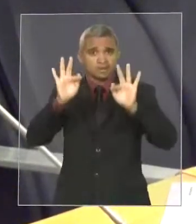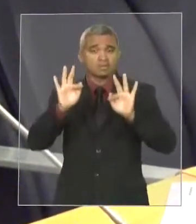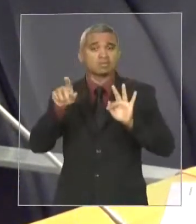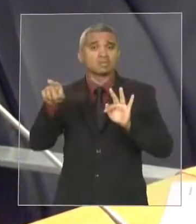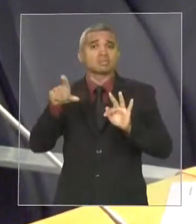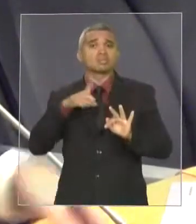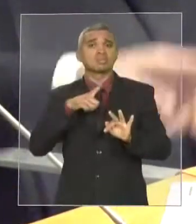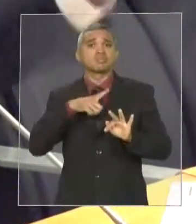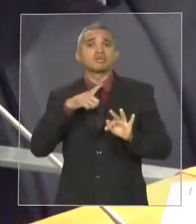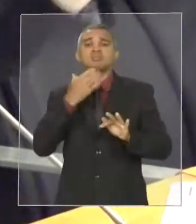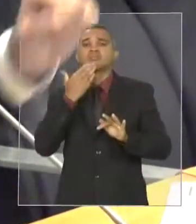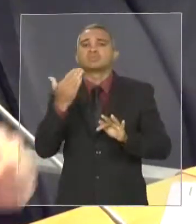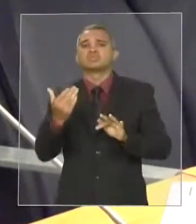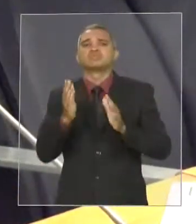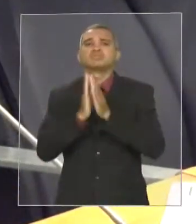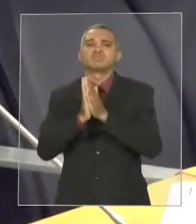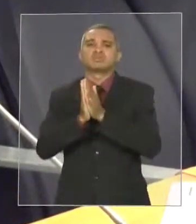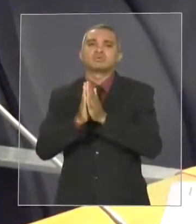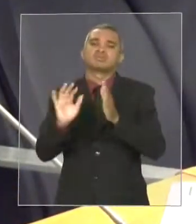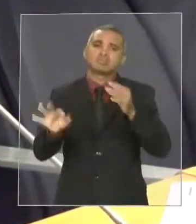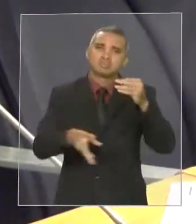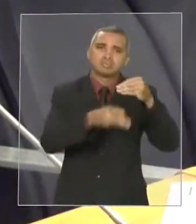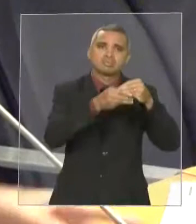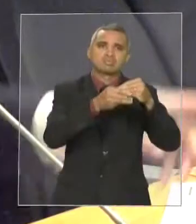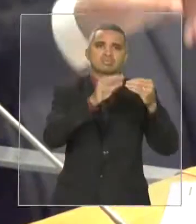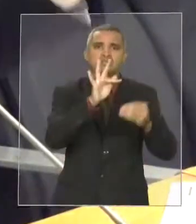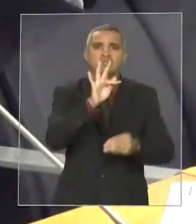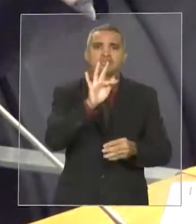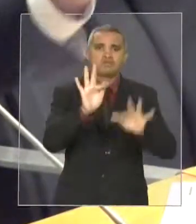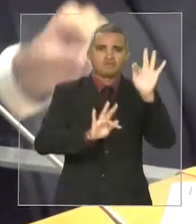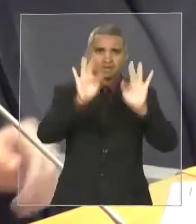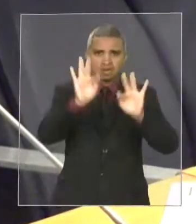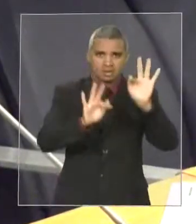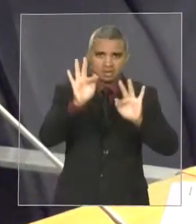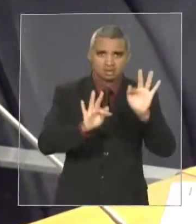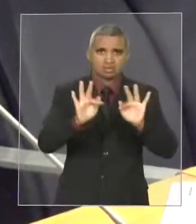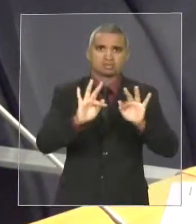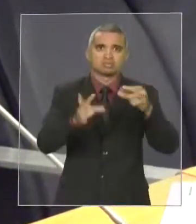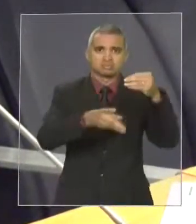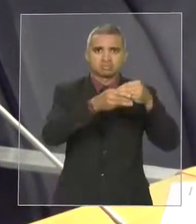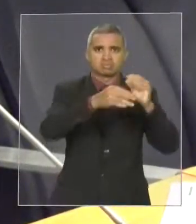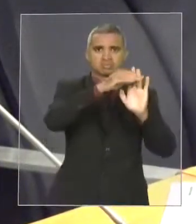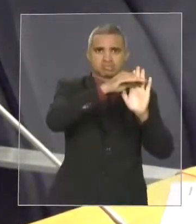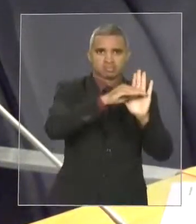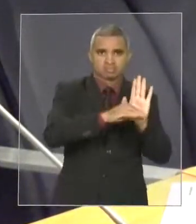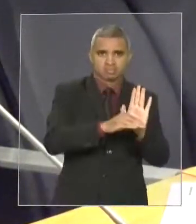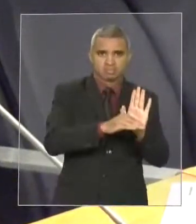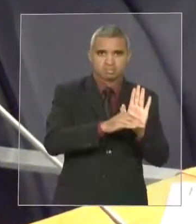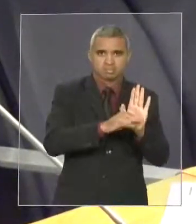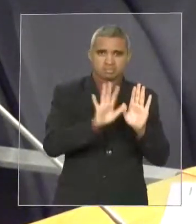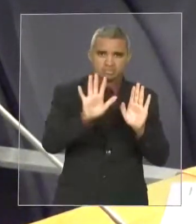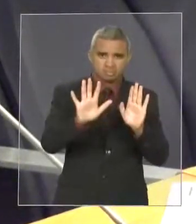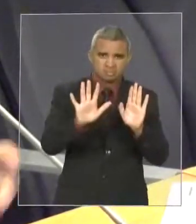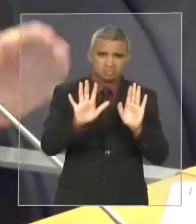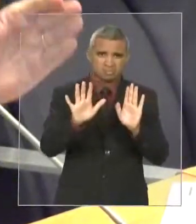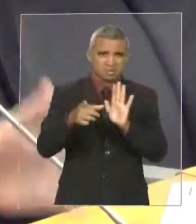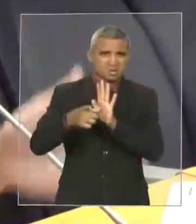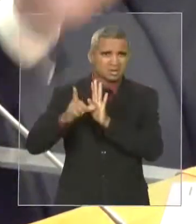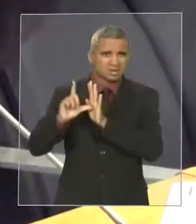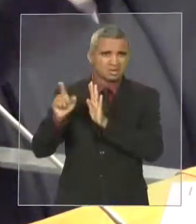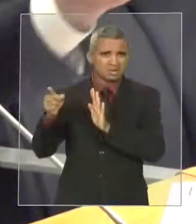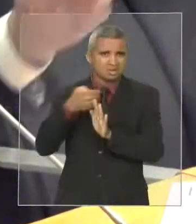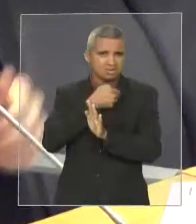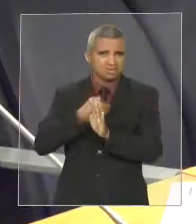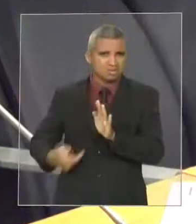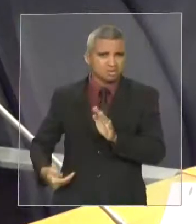fosse incluída. Eu pergunto, deputado Max Barros, será que antes de editar essa medida provisória, o governador